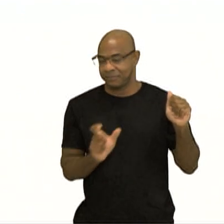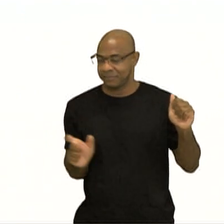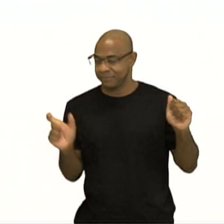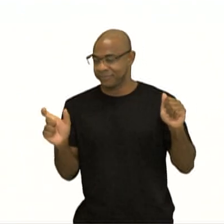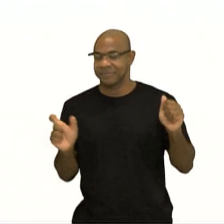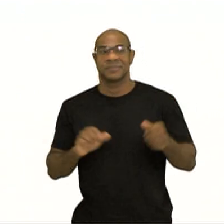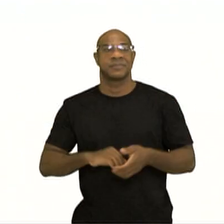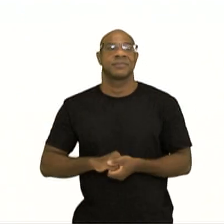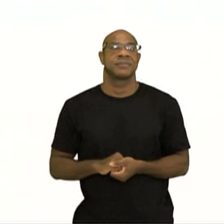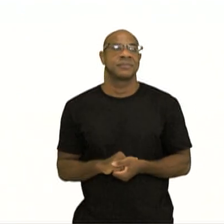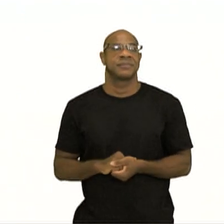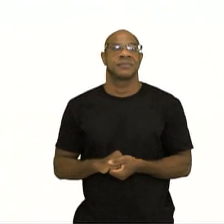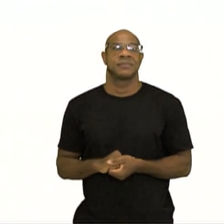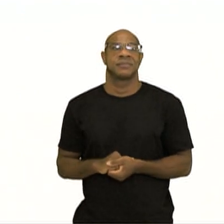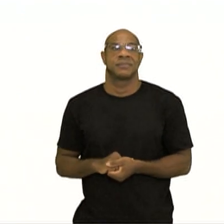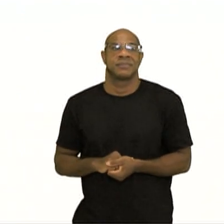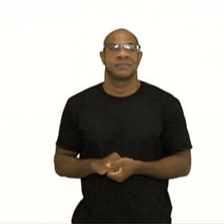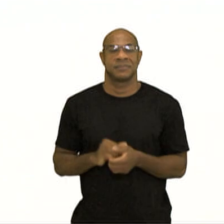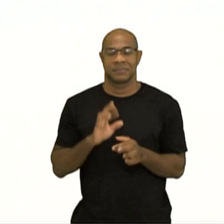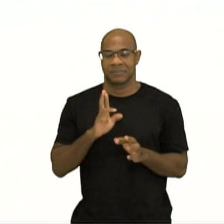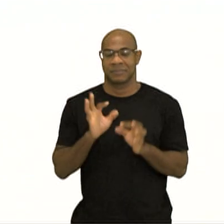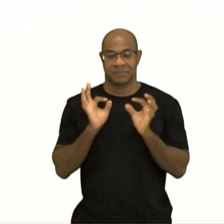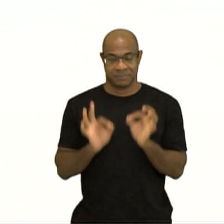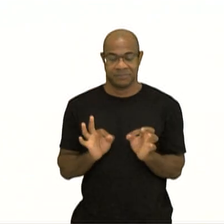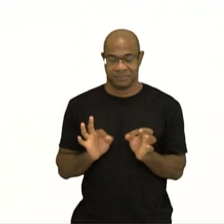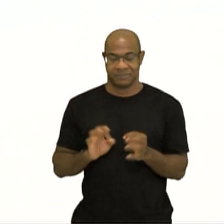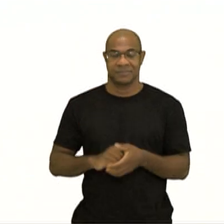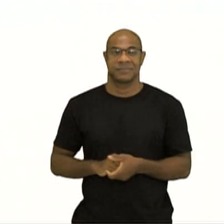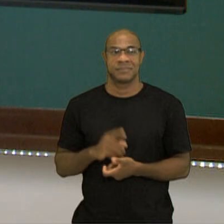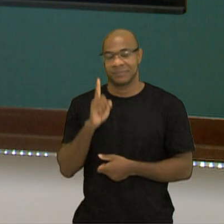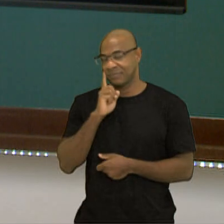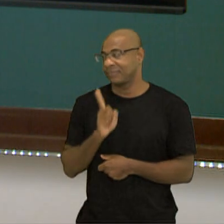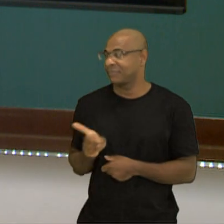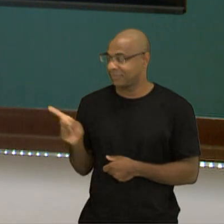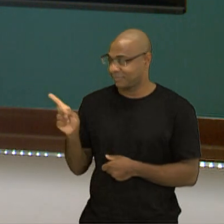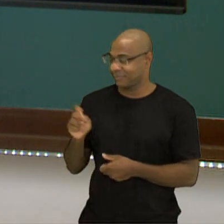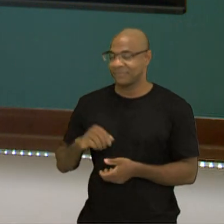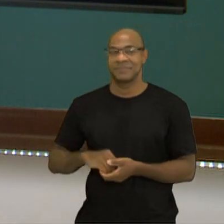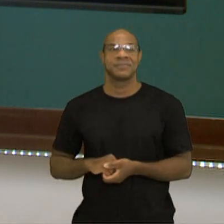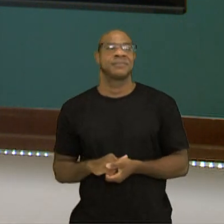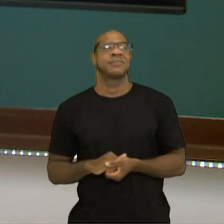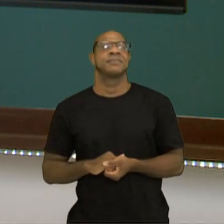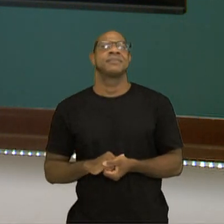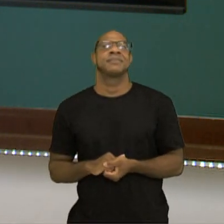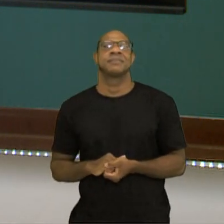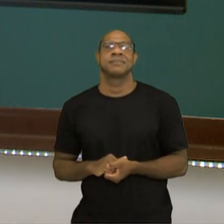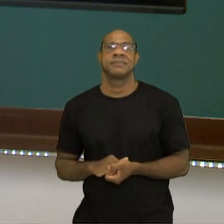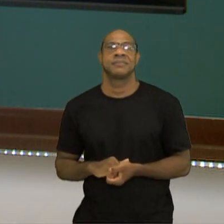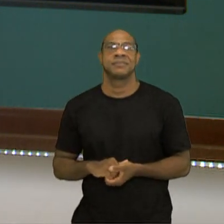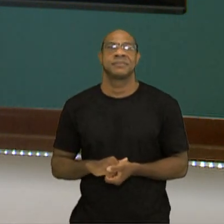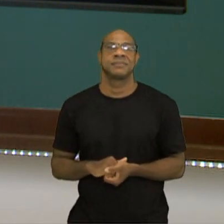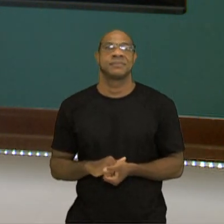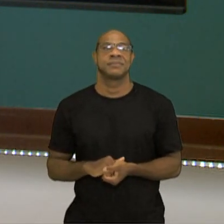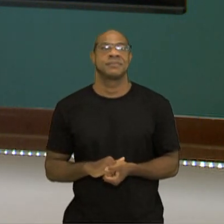iniciar. Então, número 1, resposta certa é a letra B. E número 2, a resposta certa é a letra A.